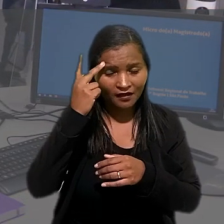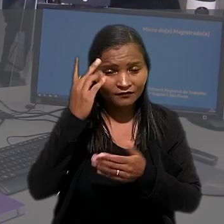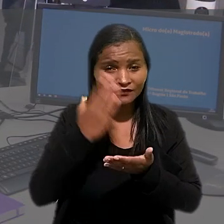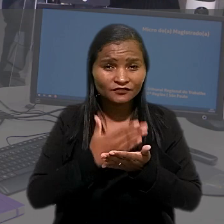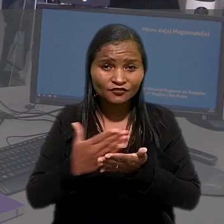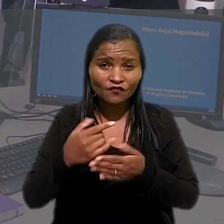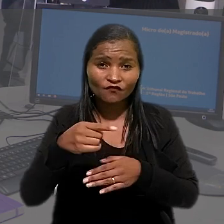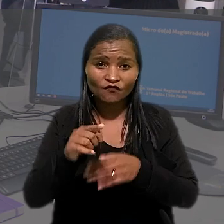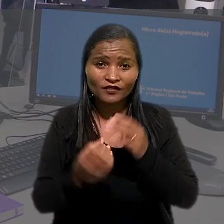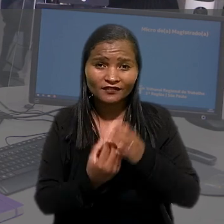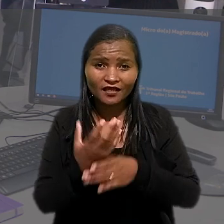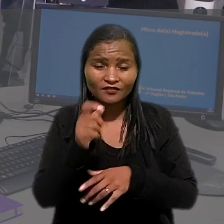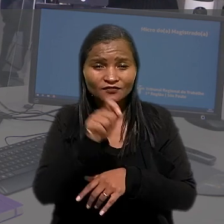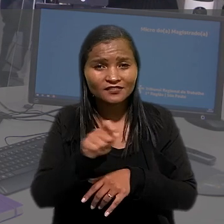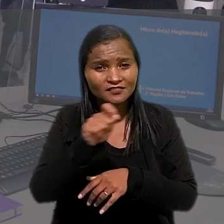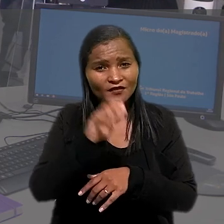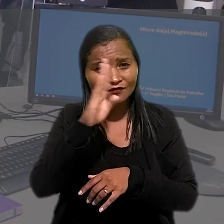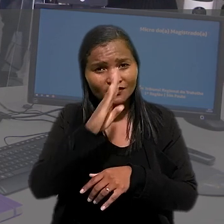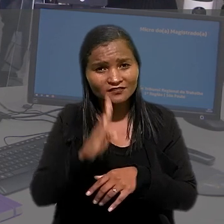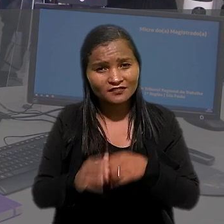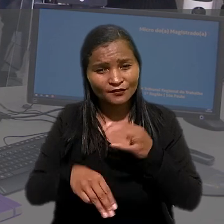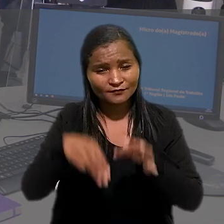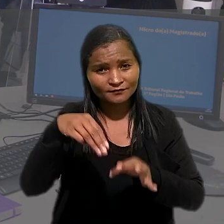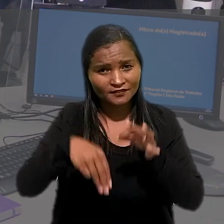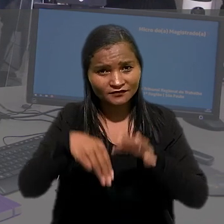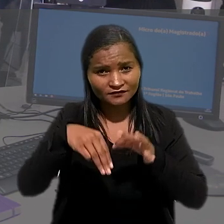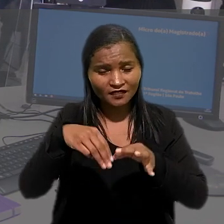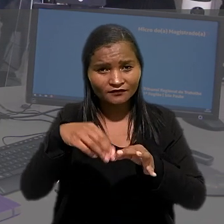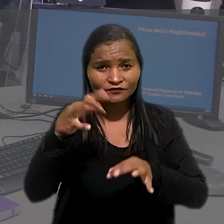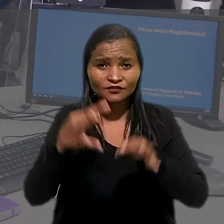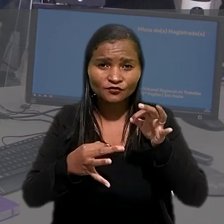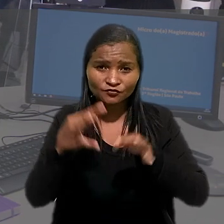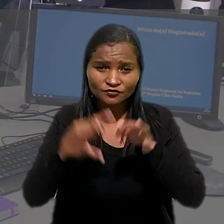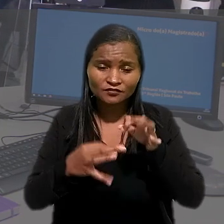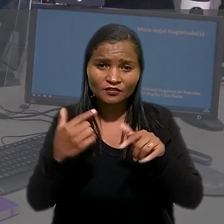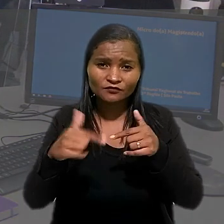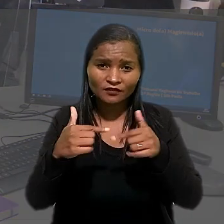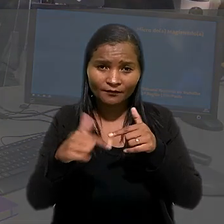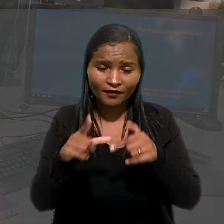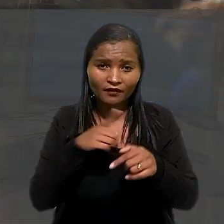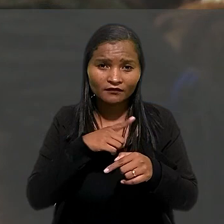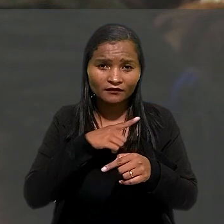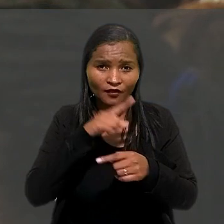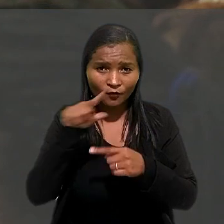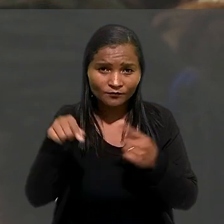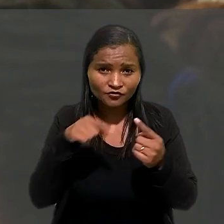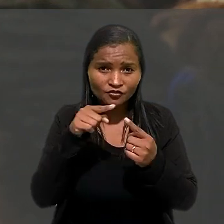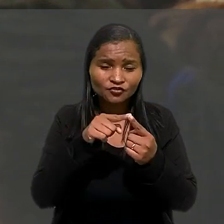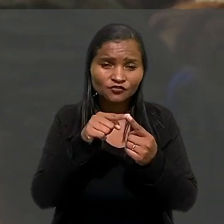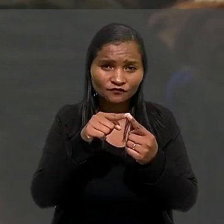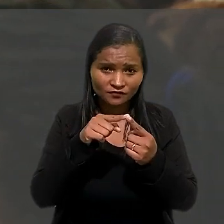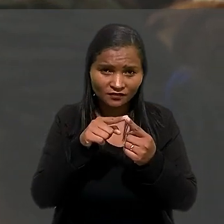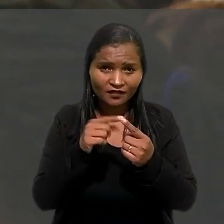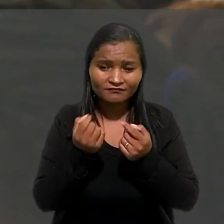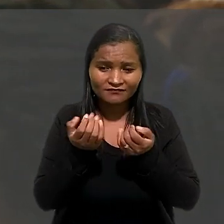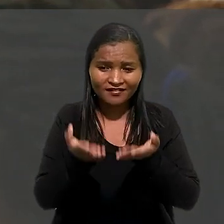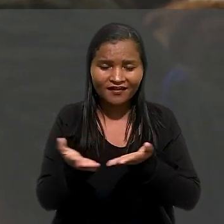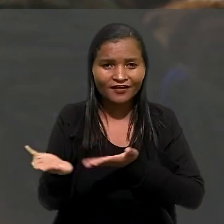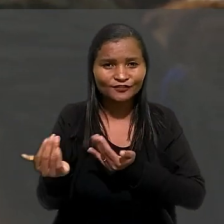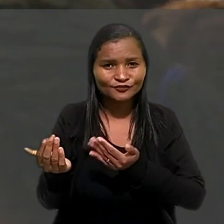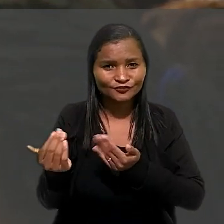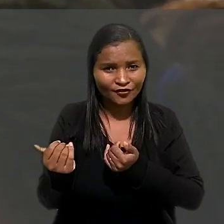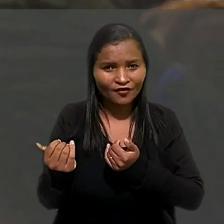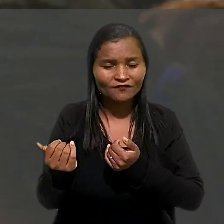A iniciativa foi criada pela Associação Nacional dos Magistrados da Justiça do Trabalho e tem como objetivo levar a